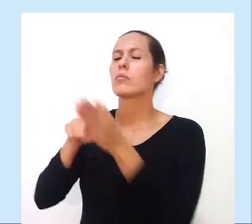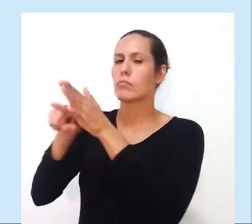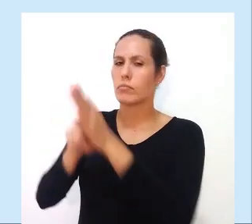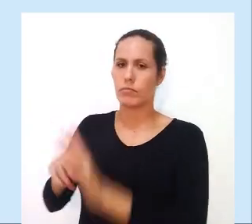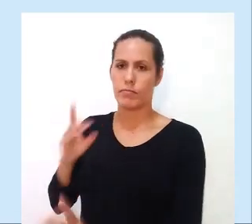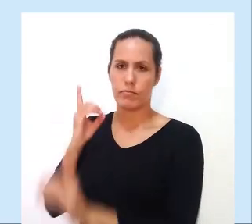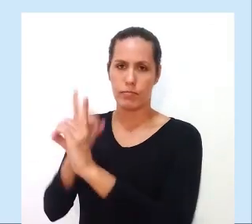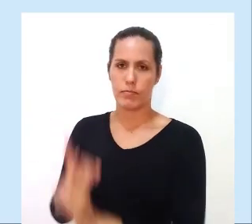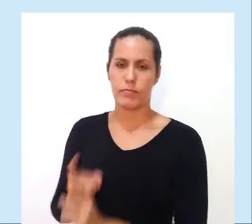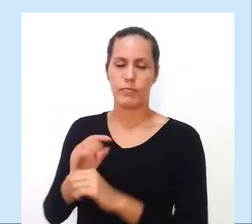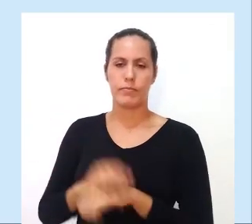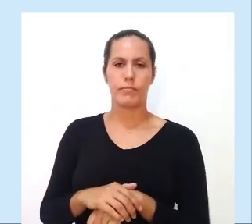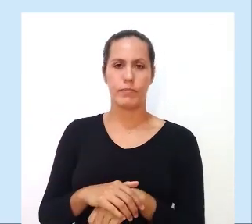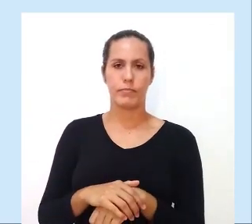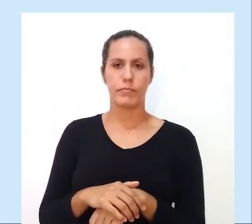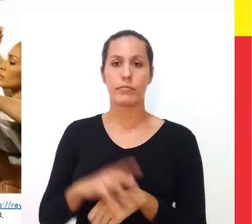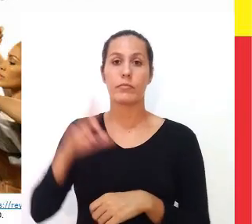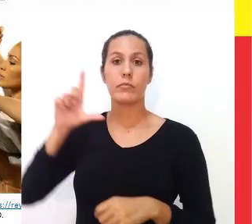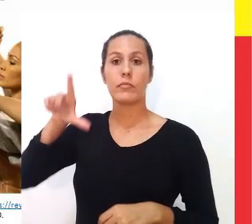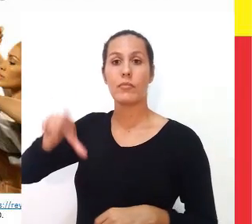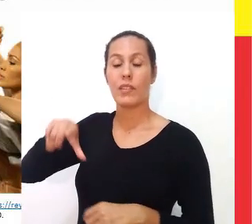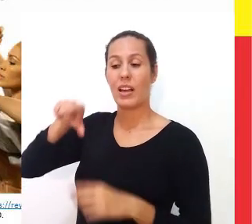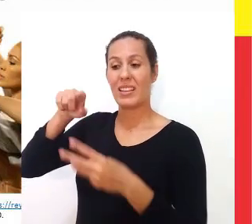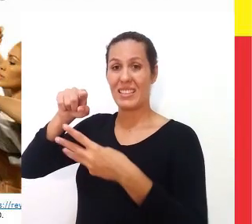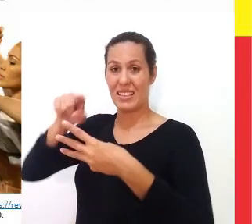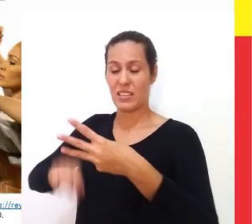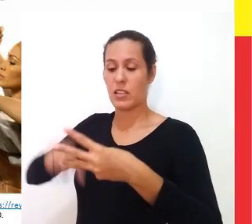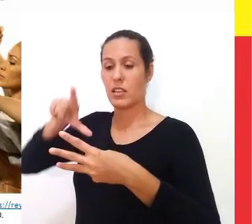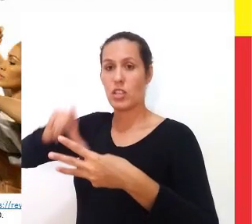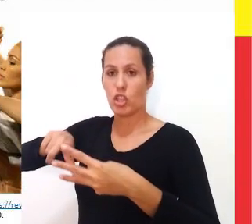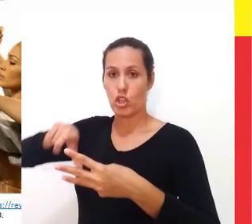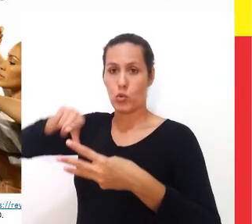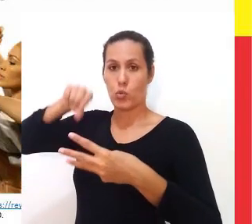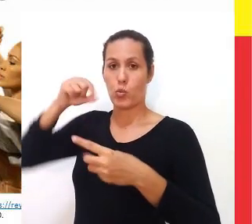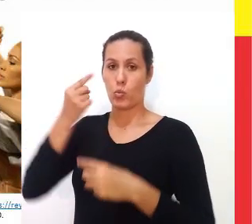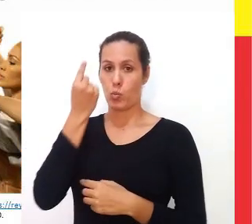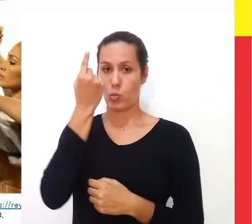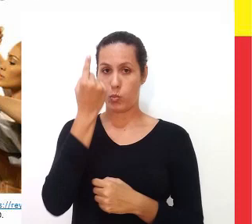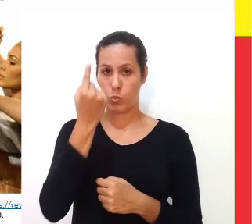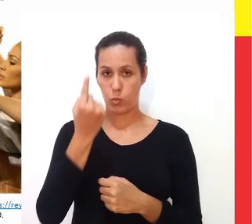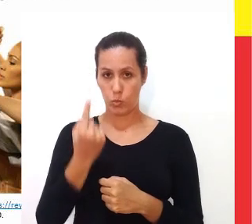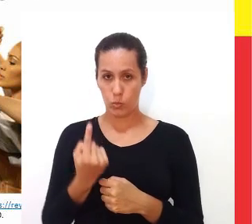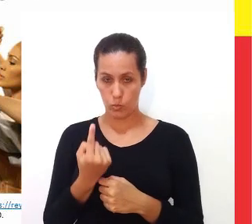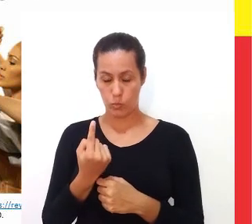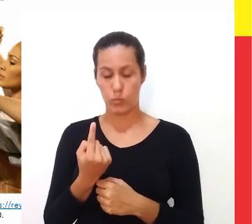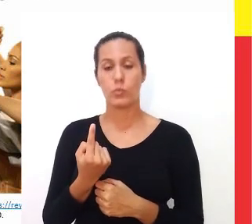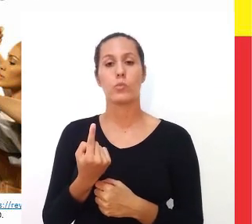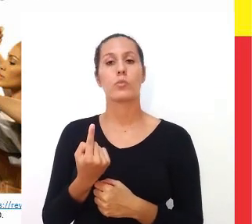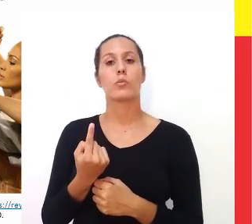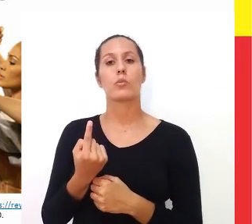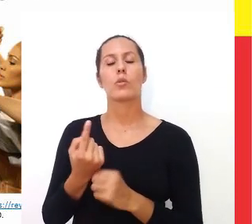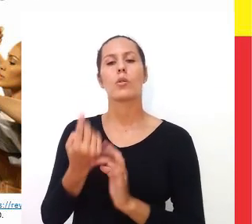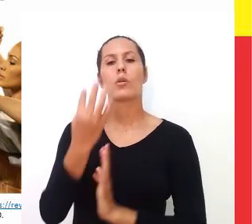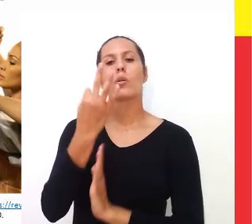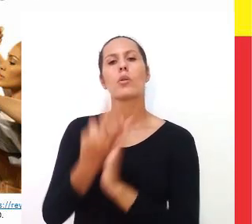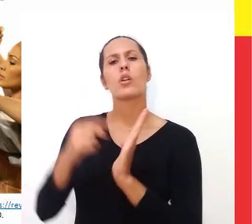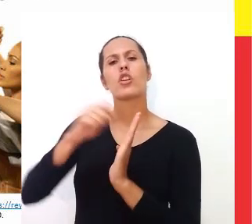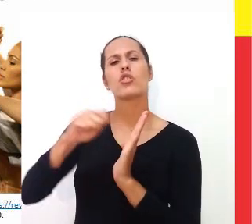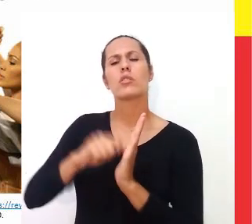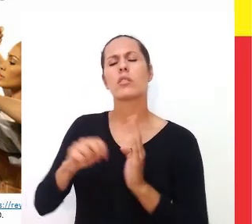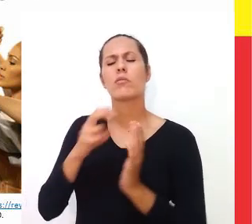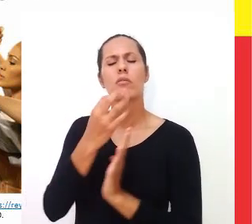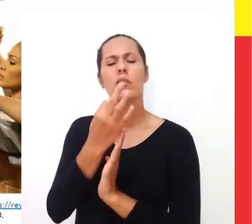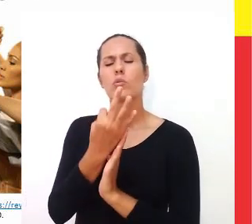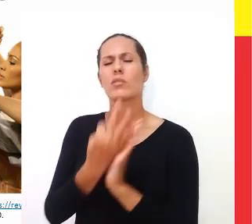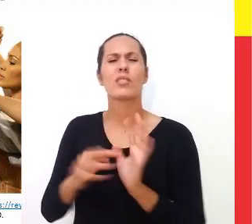de salão que vocês podem pesquisar. Escolher um desses 3 que vocês acharam diferentes do que apresentou e